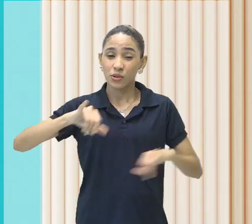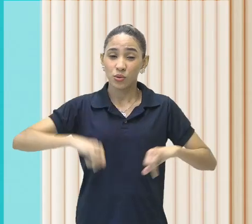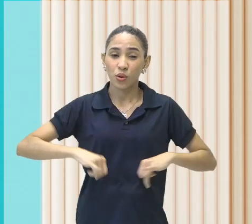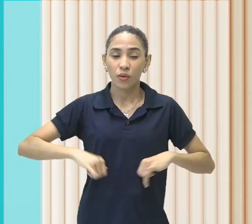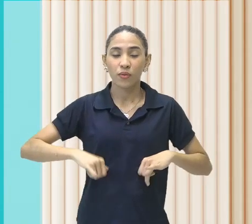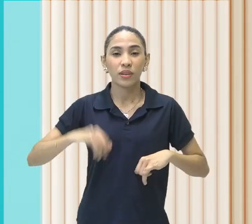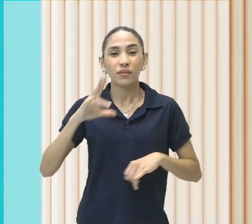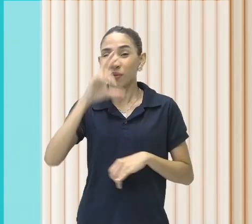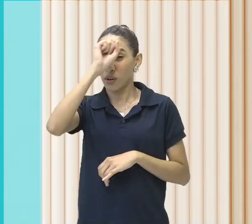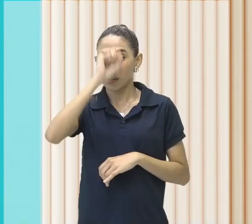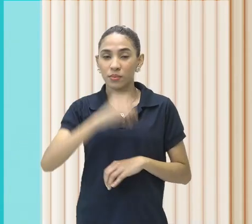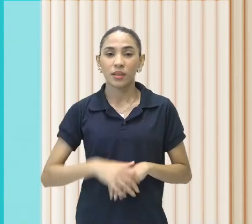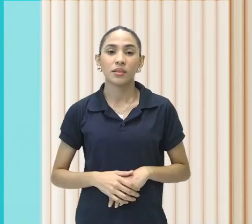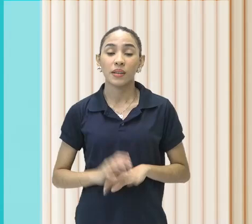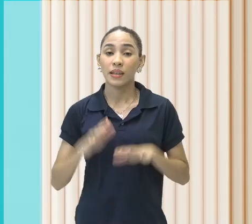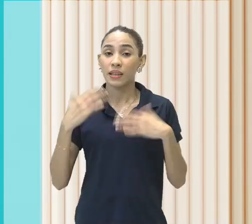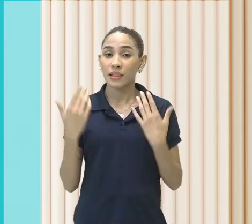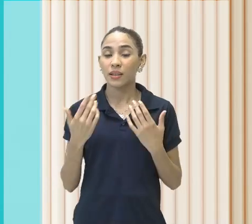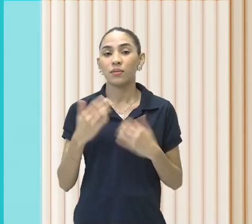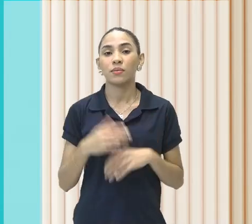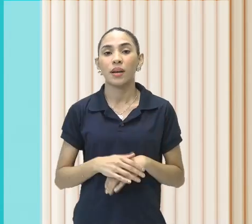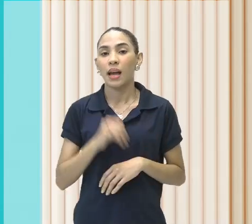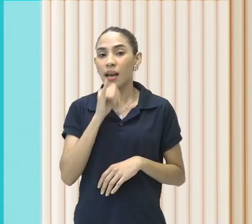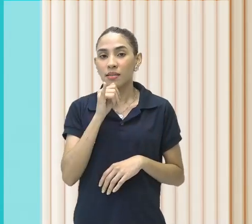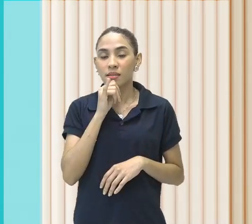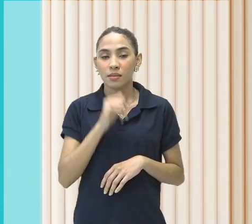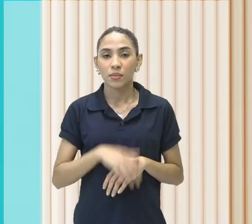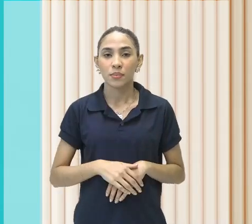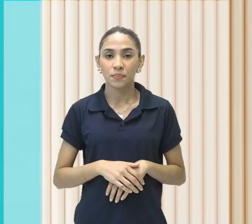né, ele trazia ali